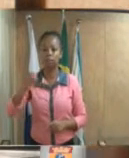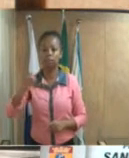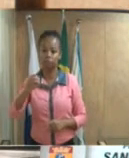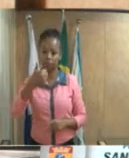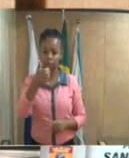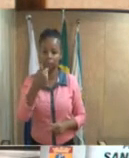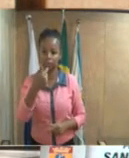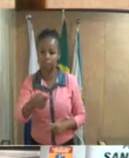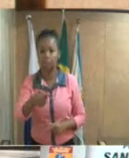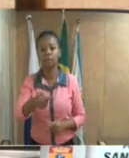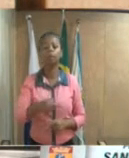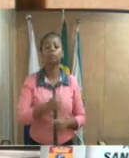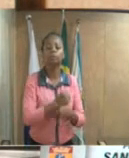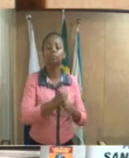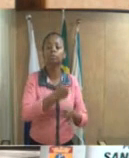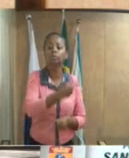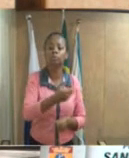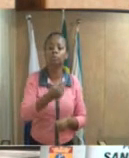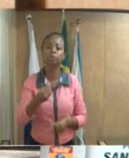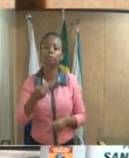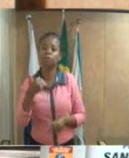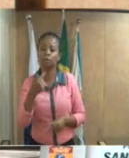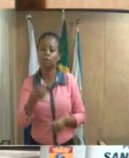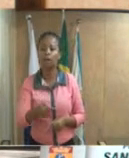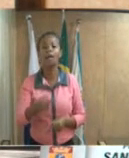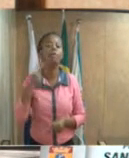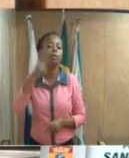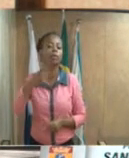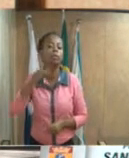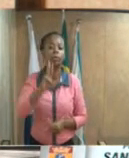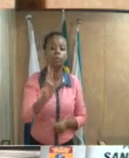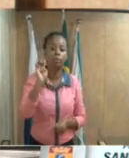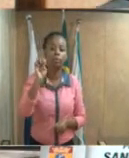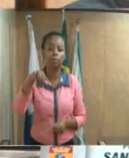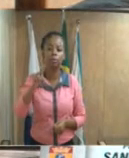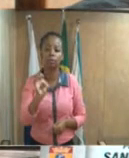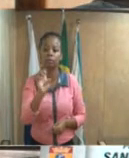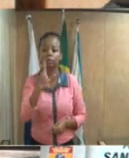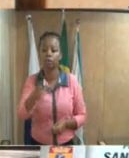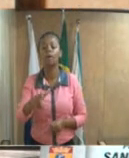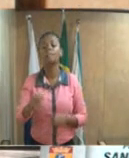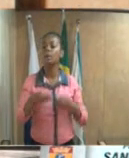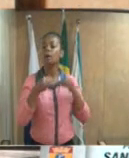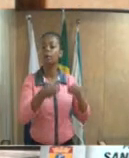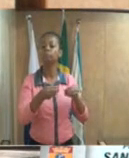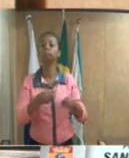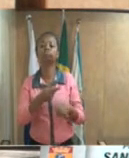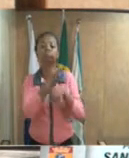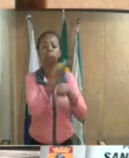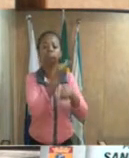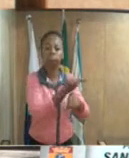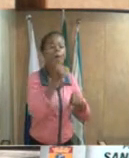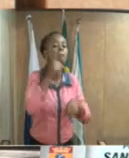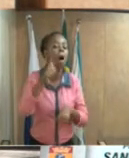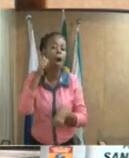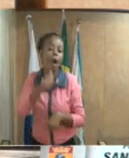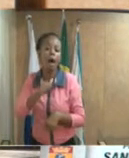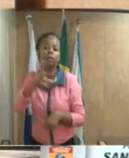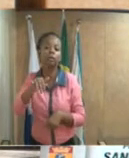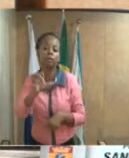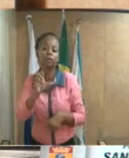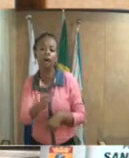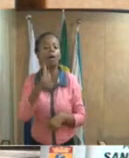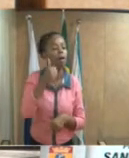2017, do excelentíssimo senhor vereador Wendel, concedendo o título de mulher duque caxiense à